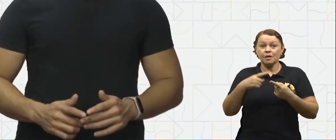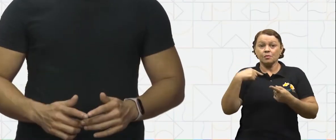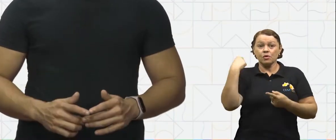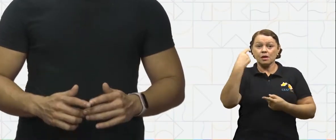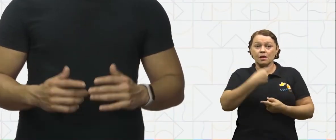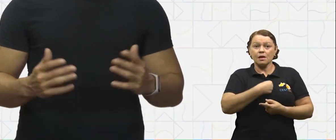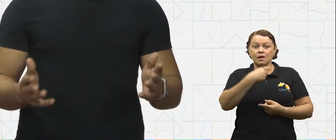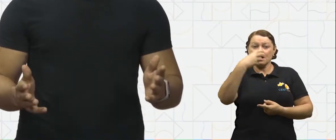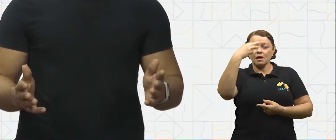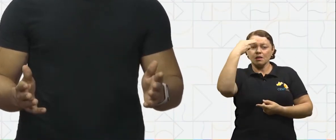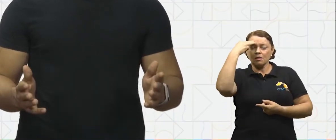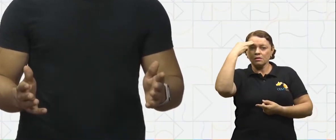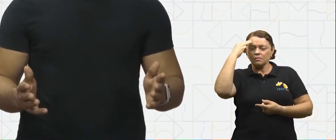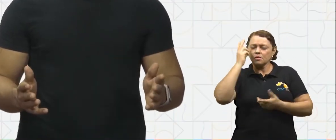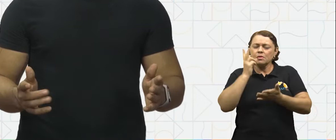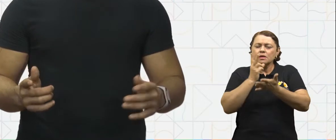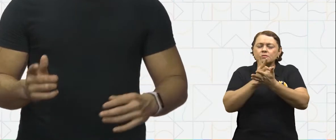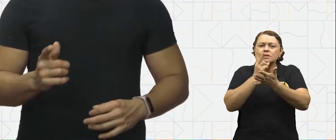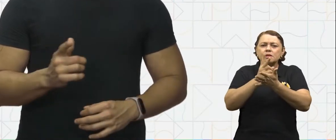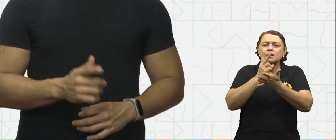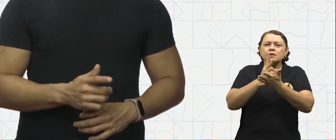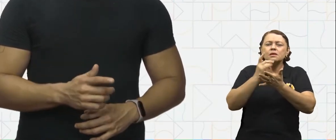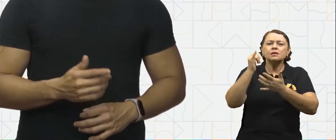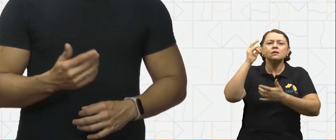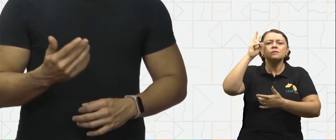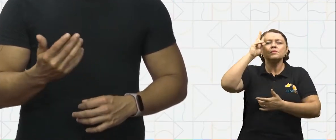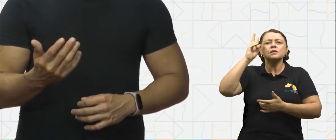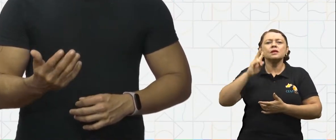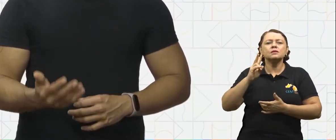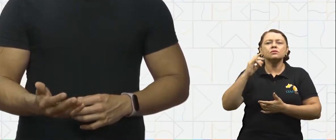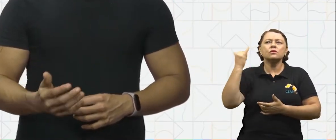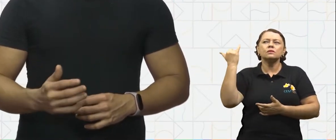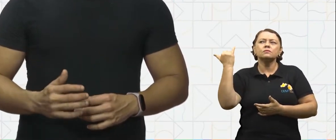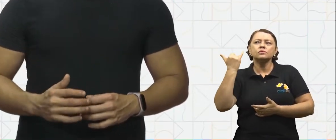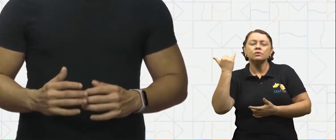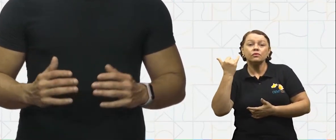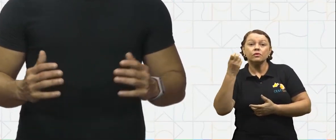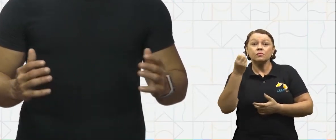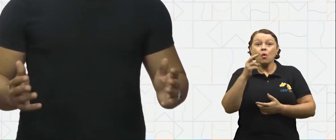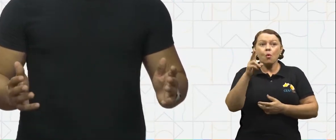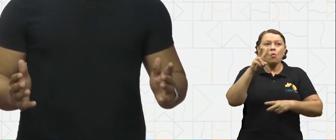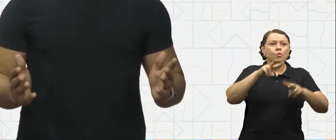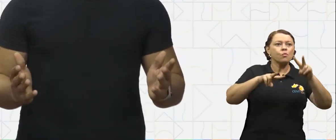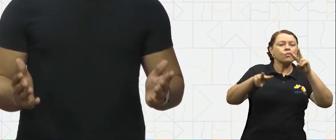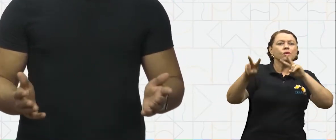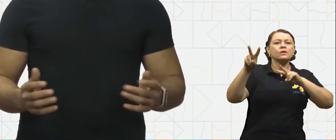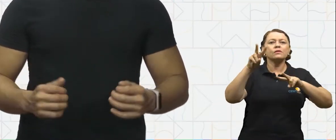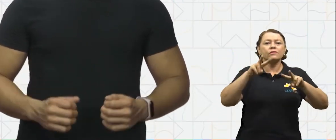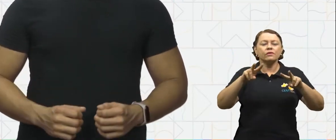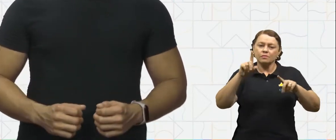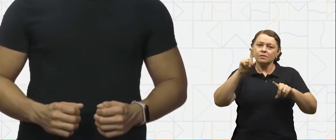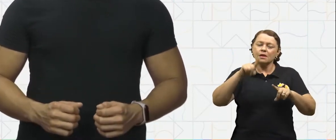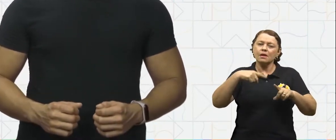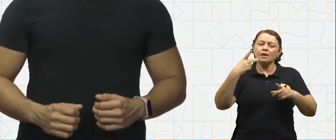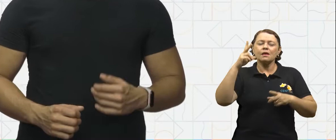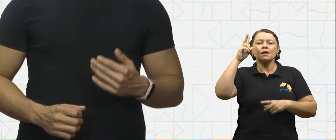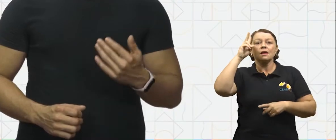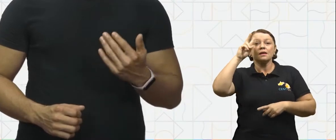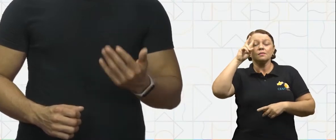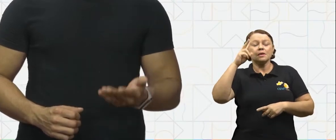que vivemos ou que ouvimos. A memória, ela acaba sendo associada à lembrança das experiências de